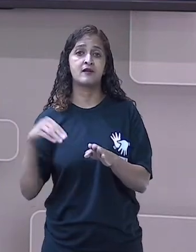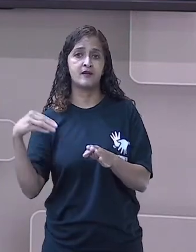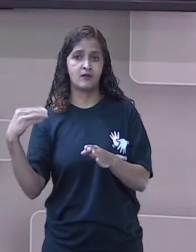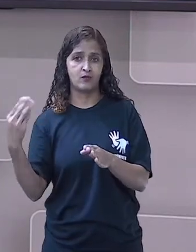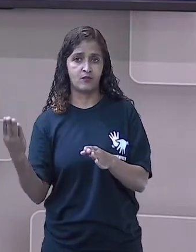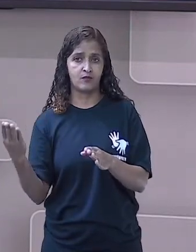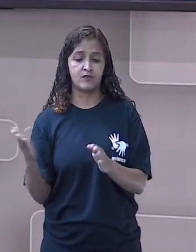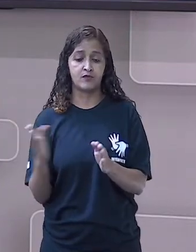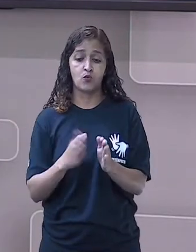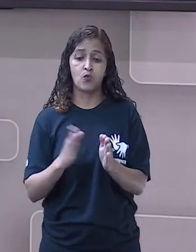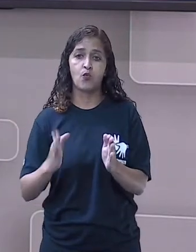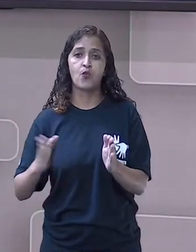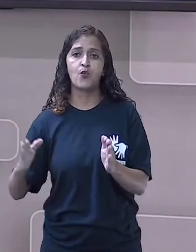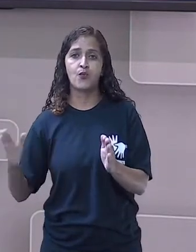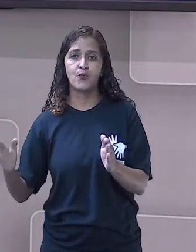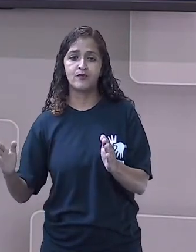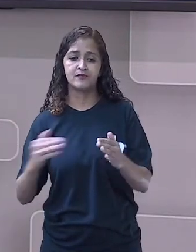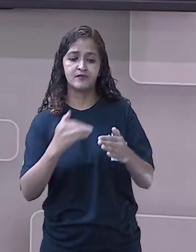Tá certo?